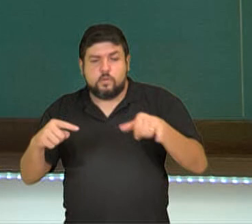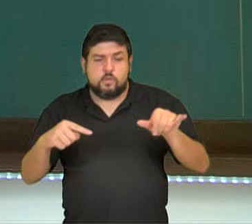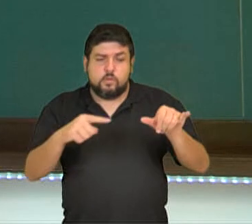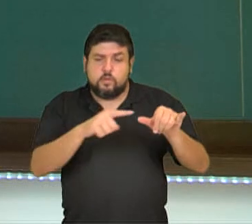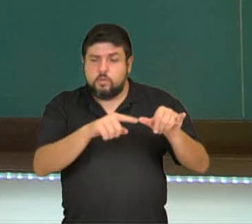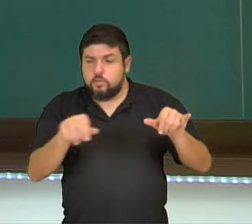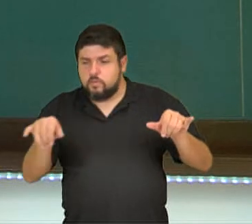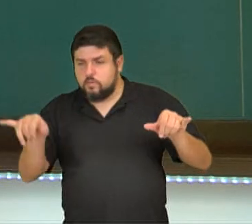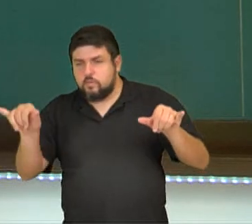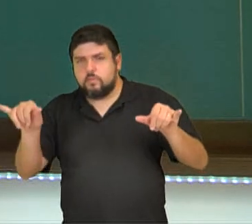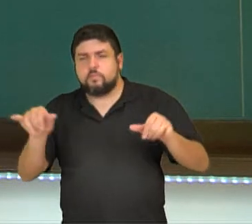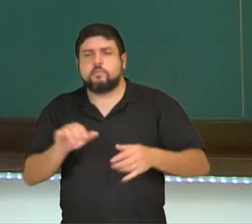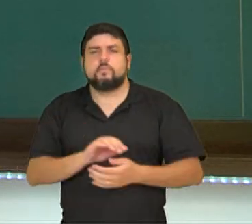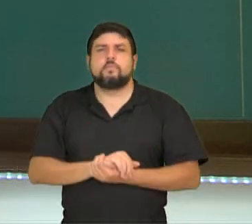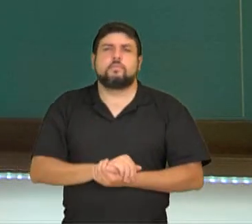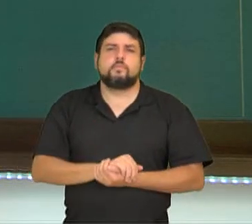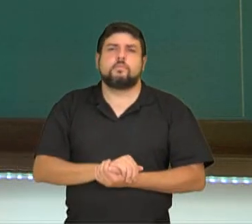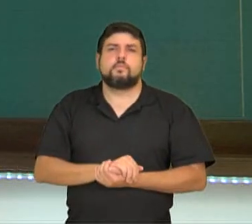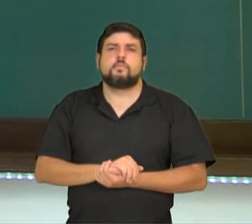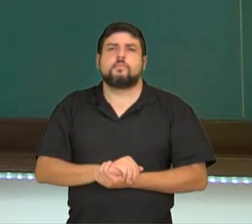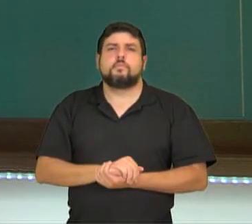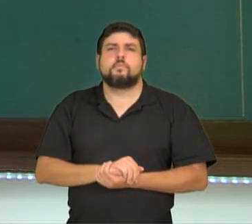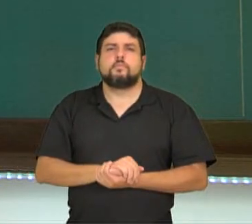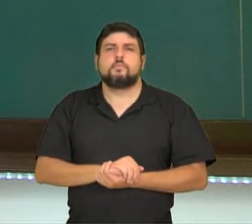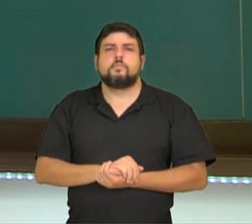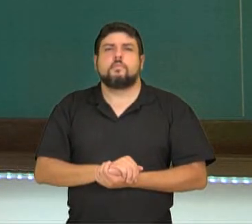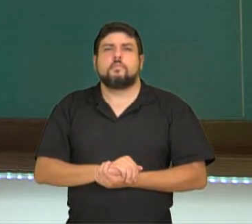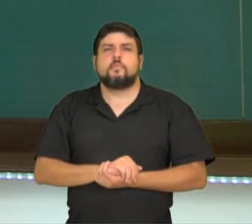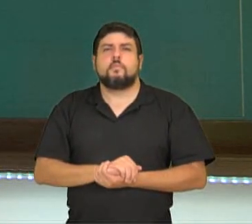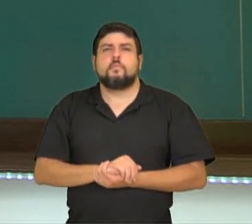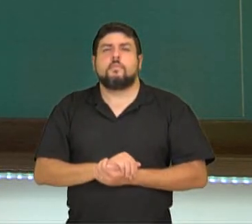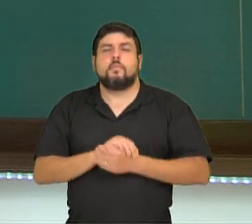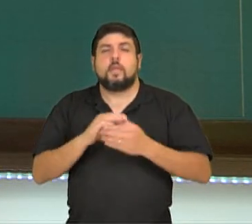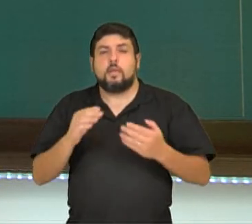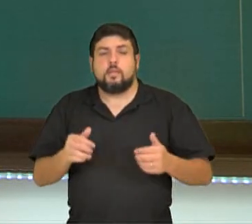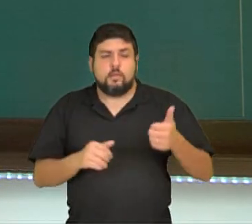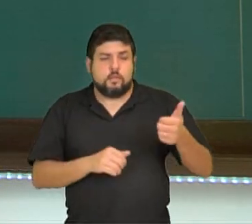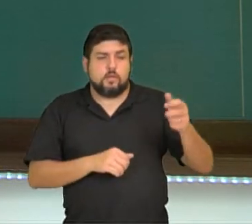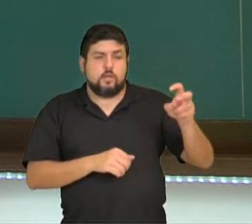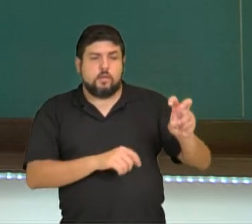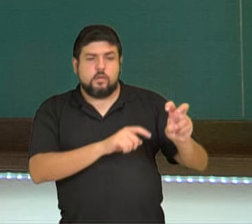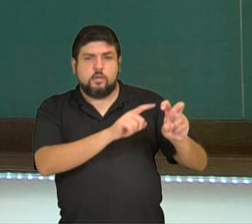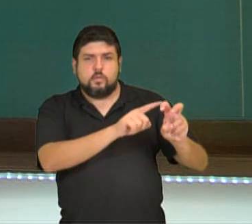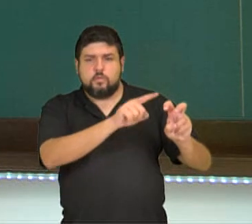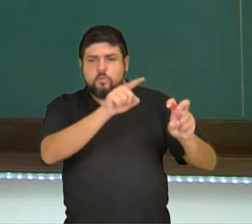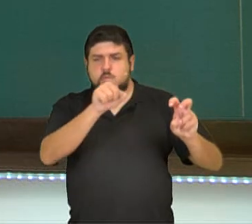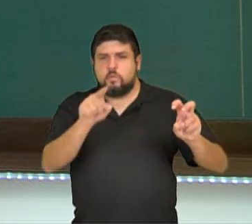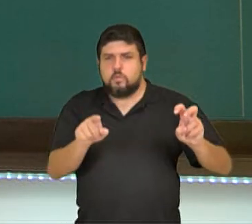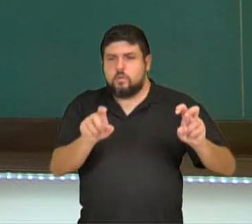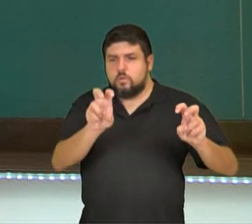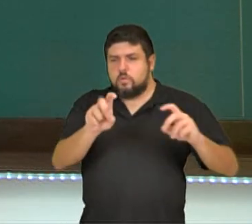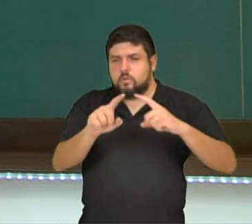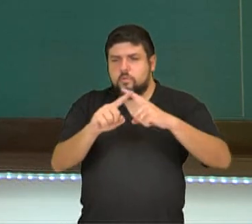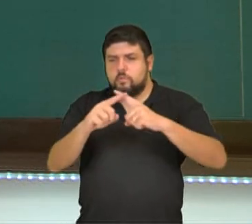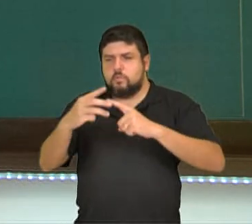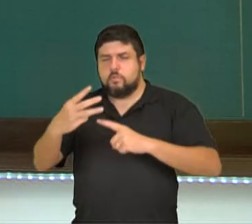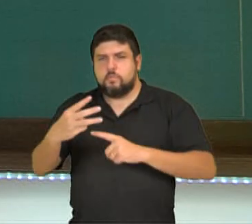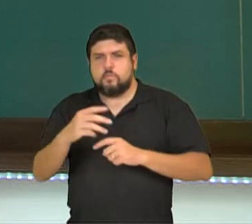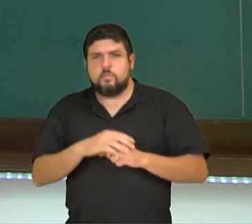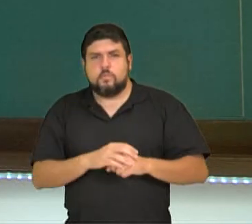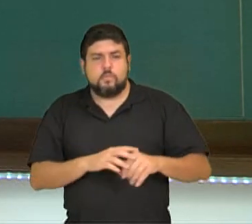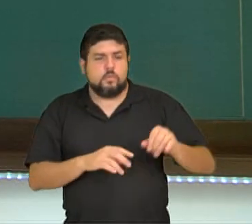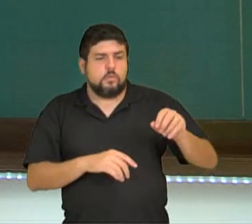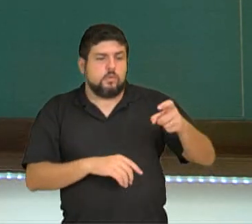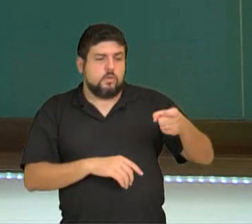tem uma multiplicação ali, ok? Então, ó, escrevemos o número 15 como um produto dos fatores 5, 3 e